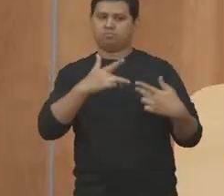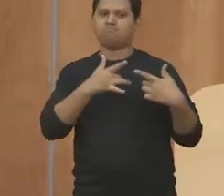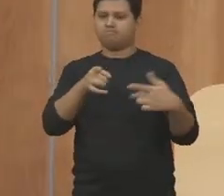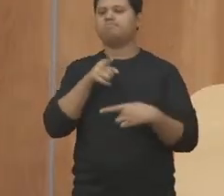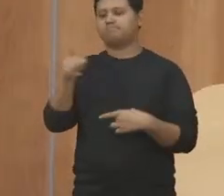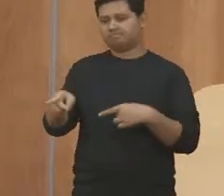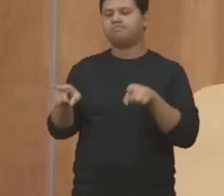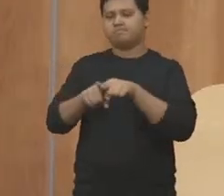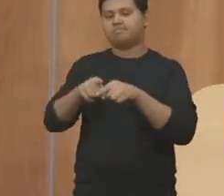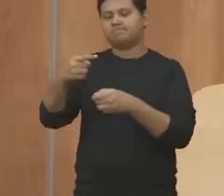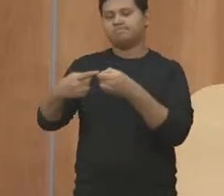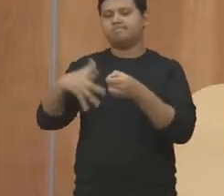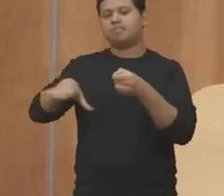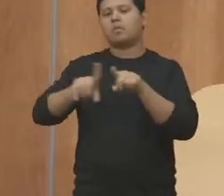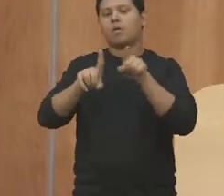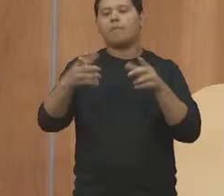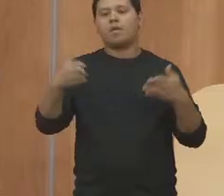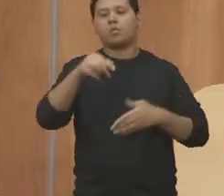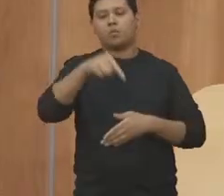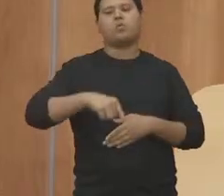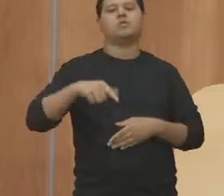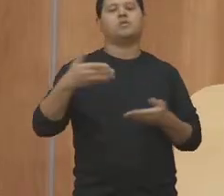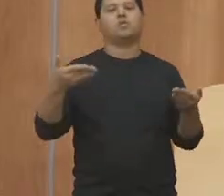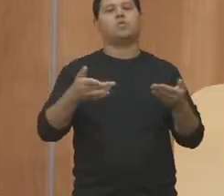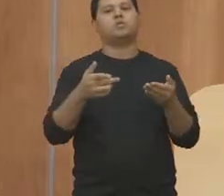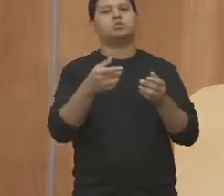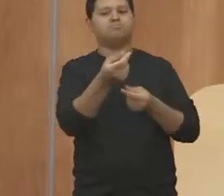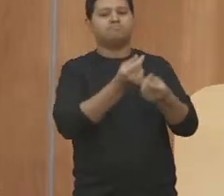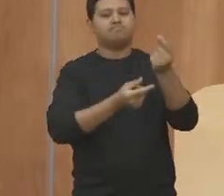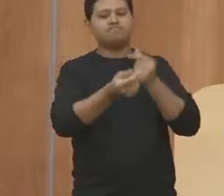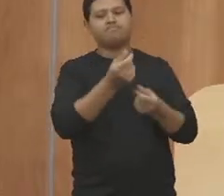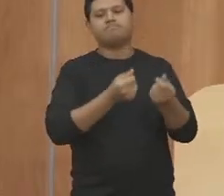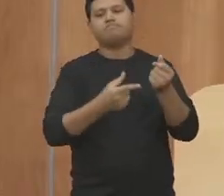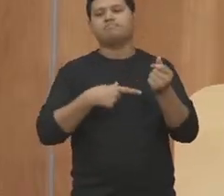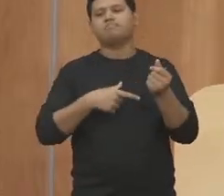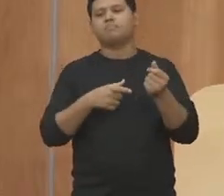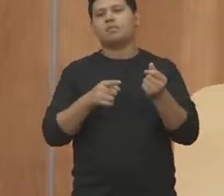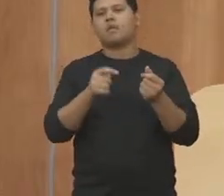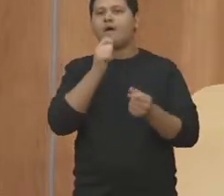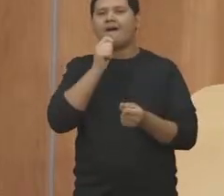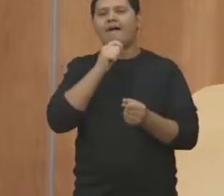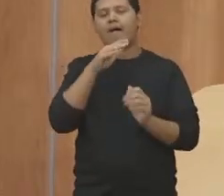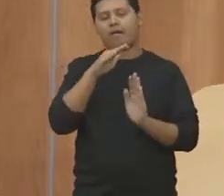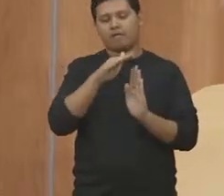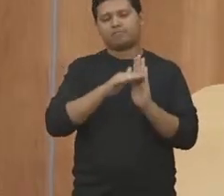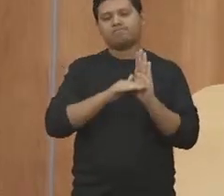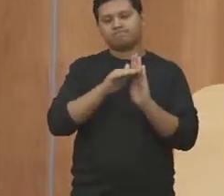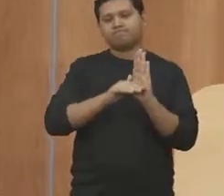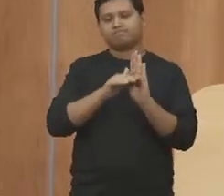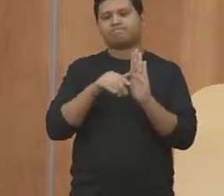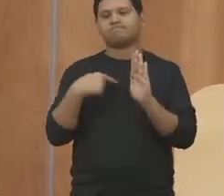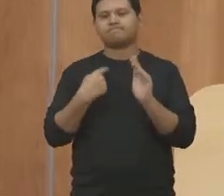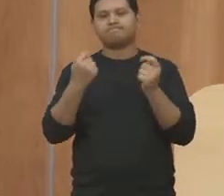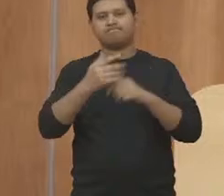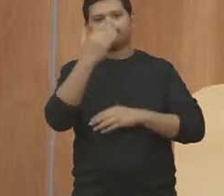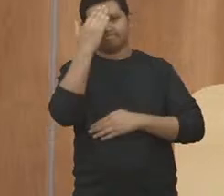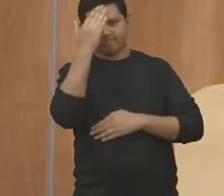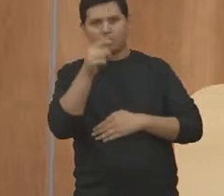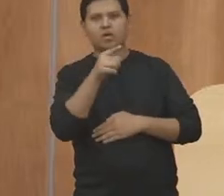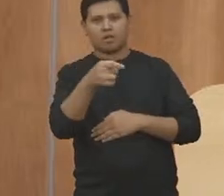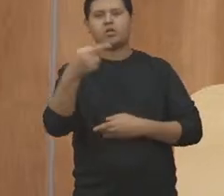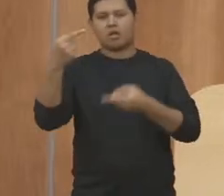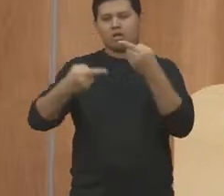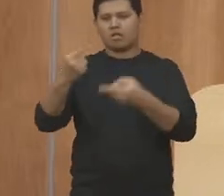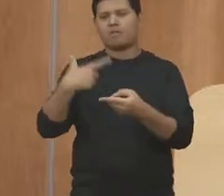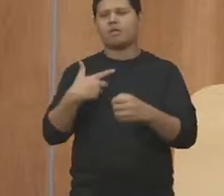sou a favor, mas infelizmente a nossa condição de financiamento per capita ainda está um pouco distante, mas agradeço, é um